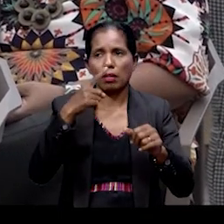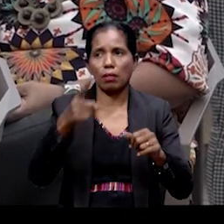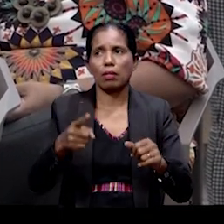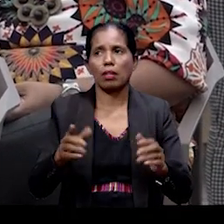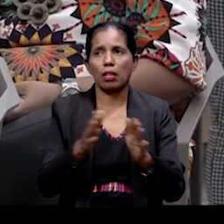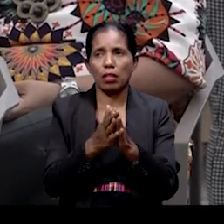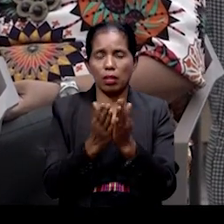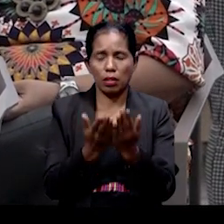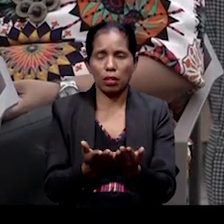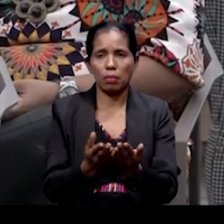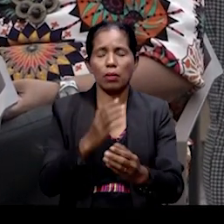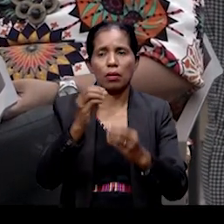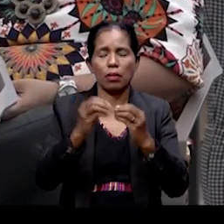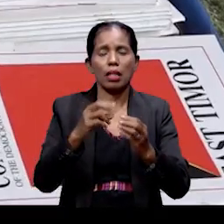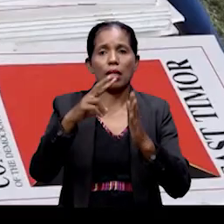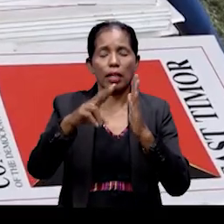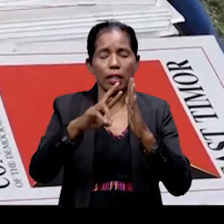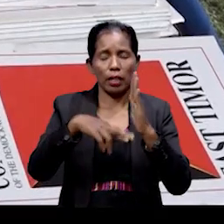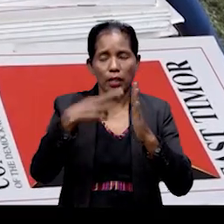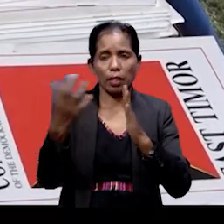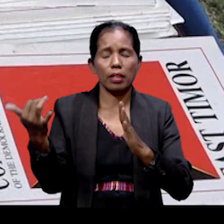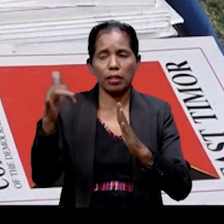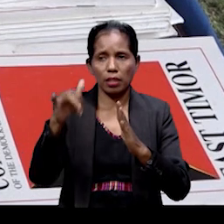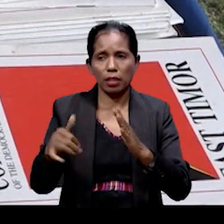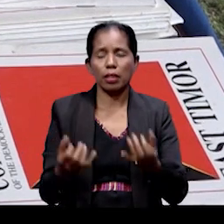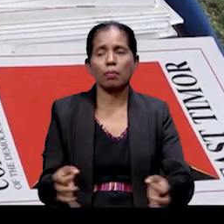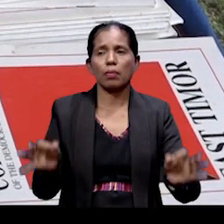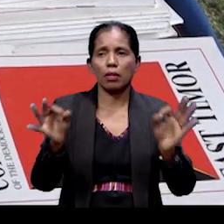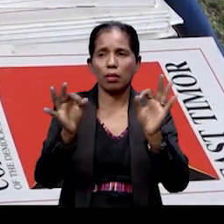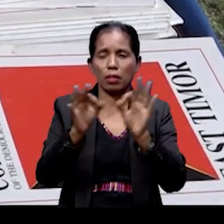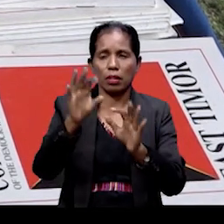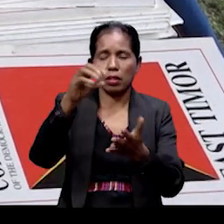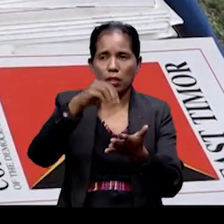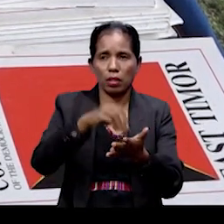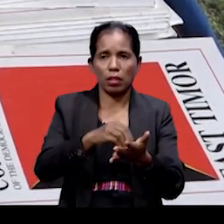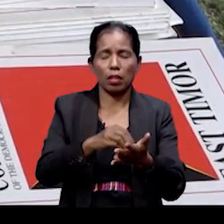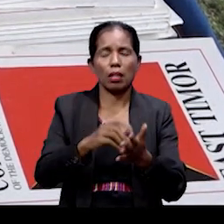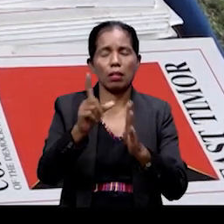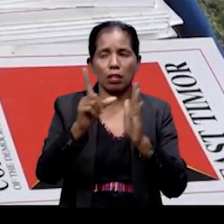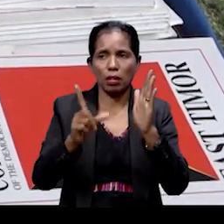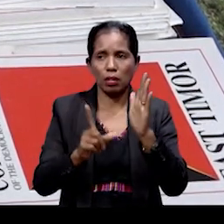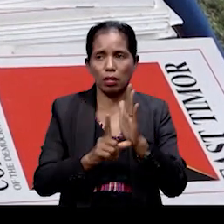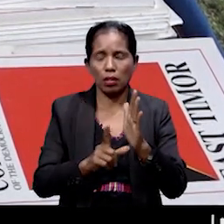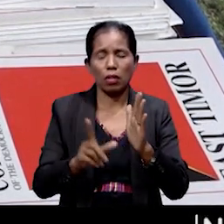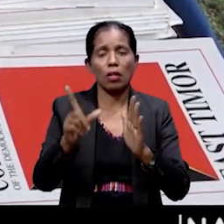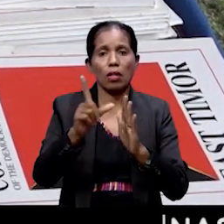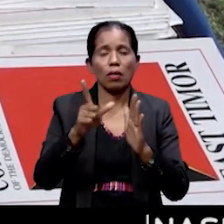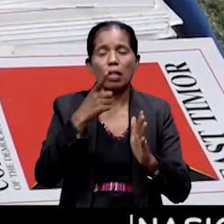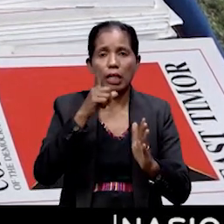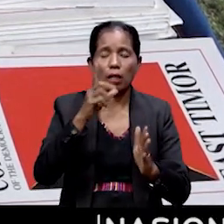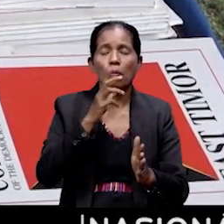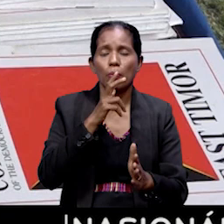livro, literatura, regra Sira, o setor neve importante destaca ona ba obra literatura holian português no